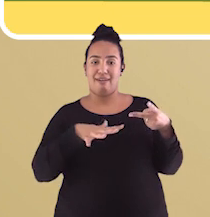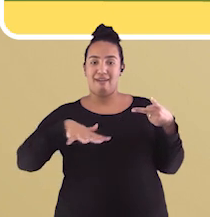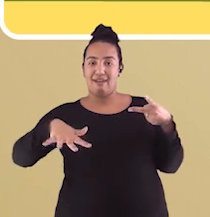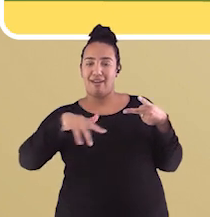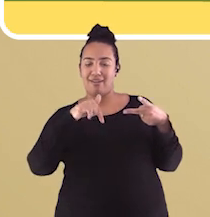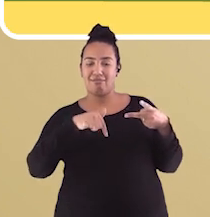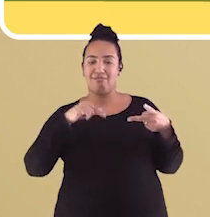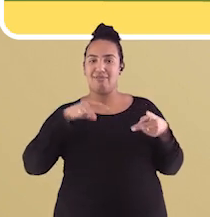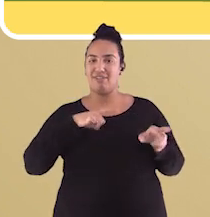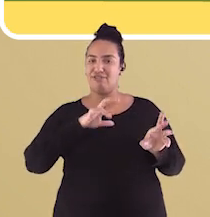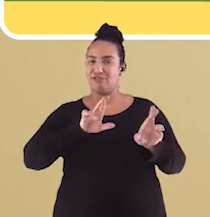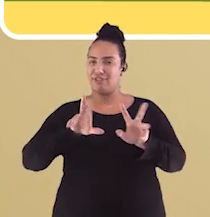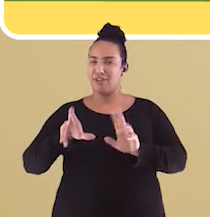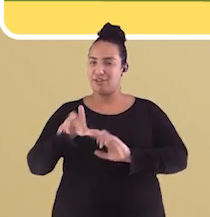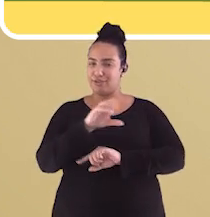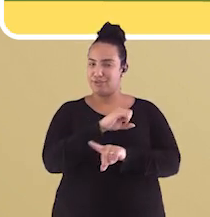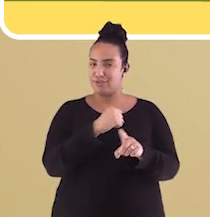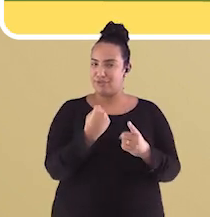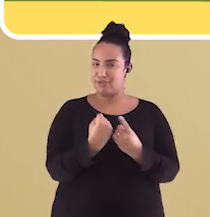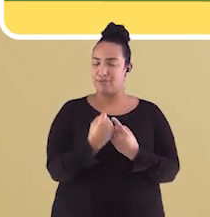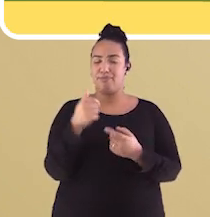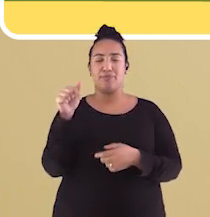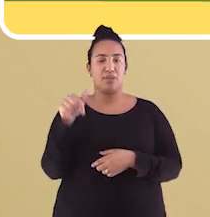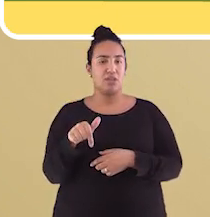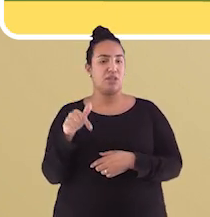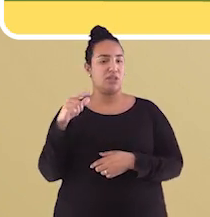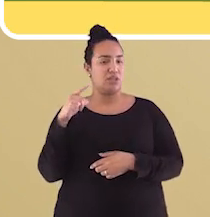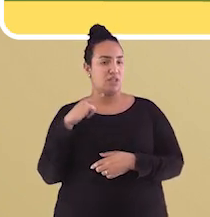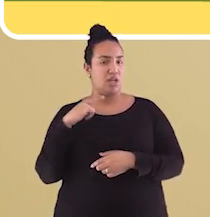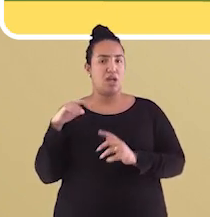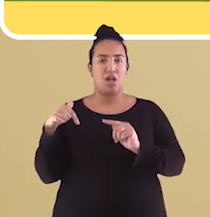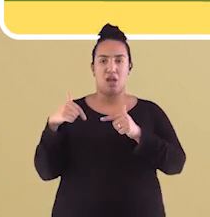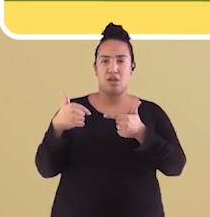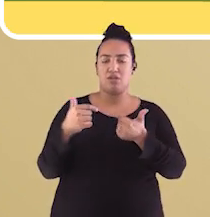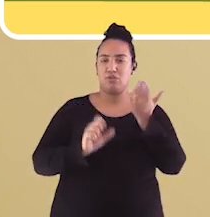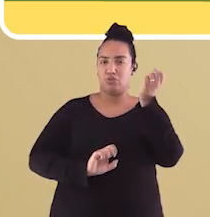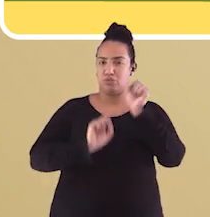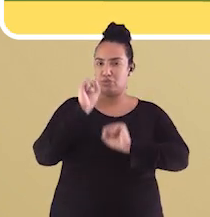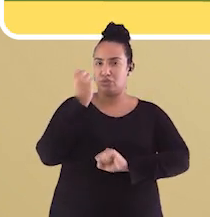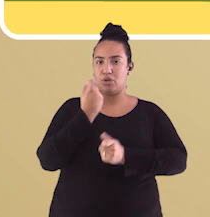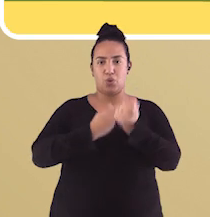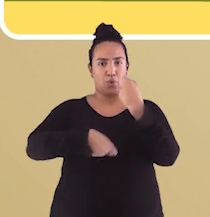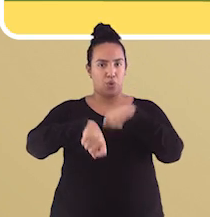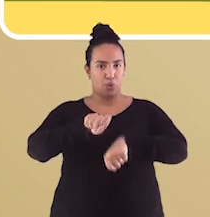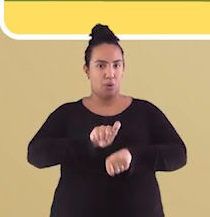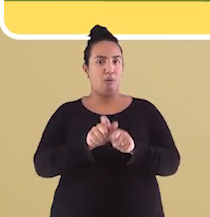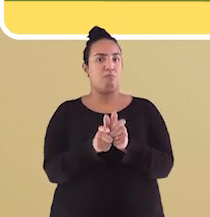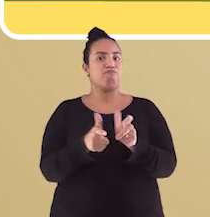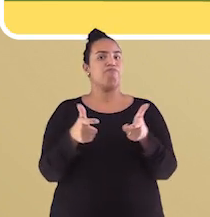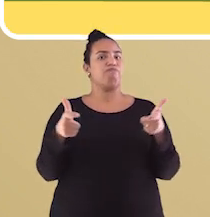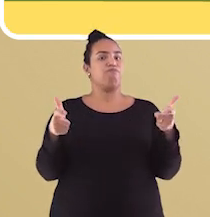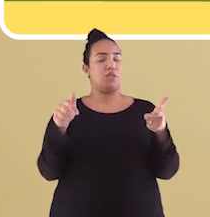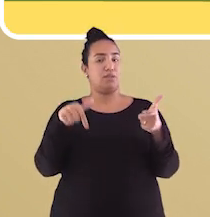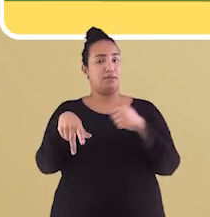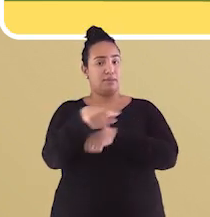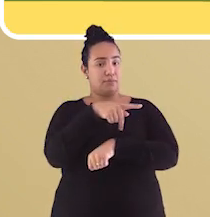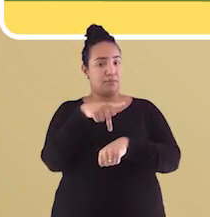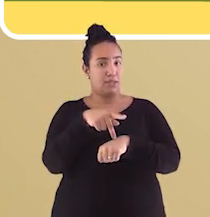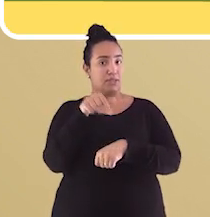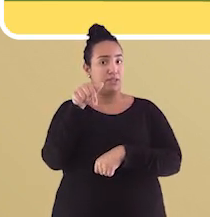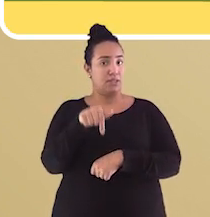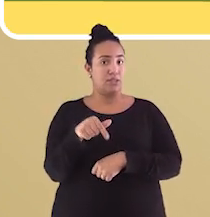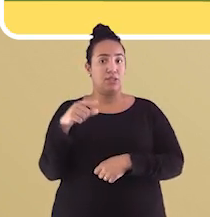sociais. Ele se destaca por possuir uma atividade industrial e econômica bem intensa. O país tem a